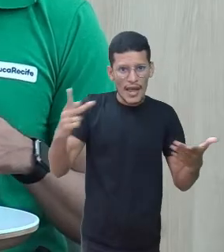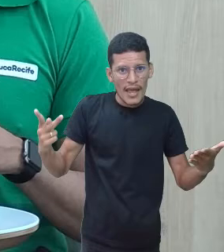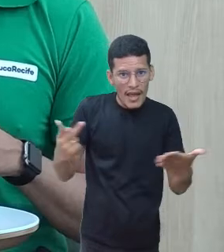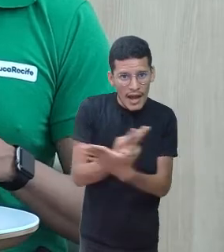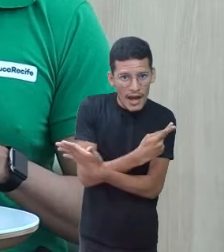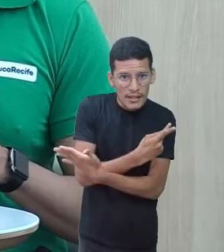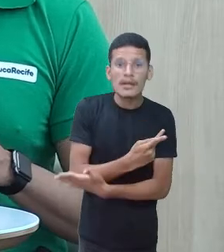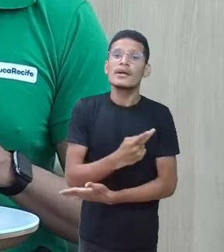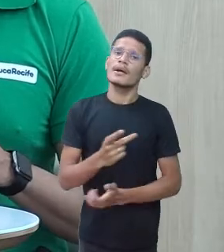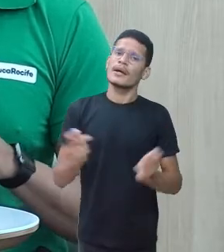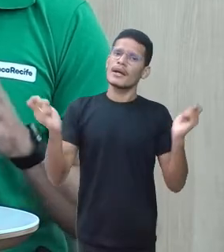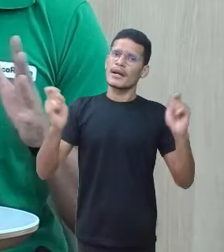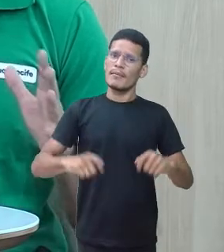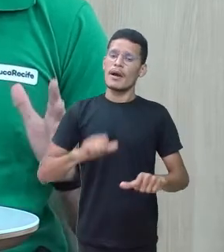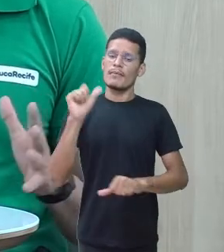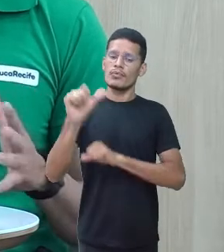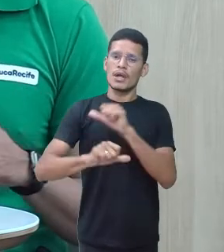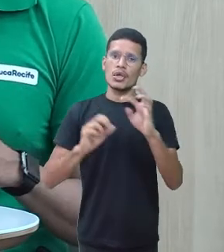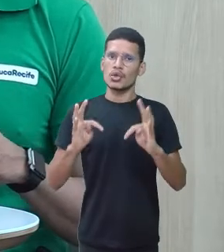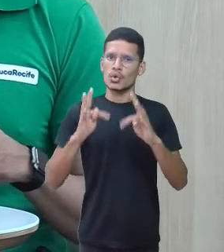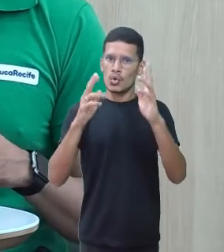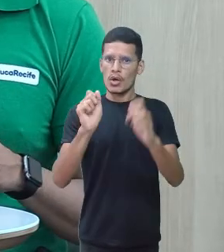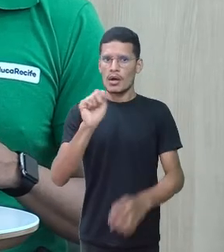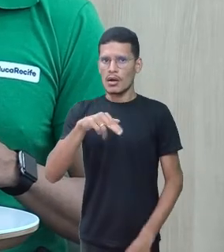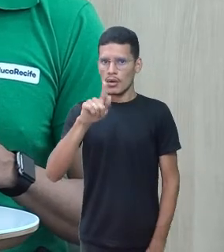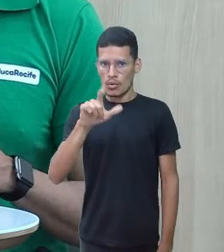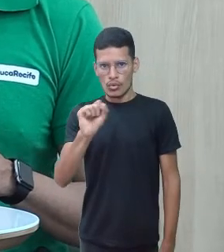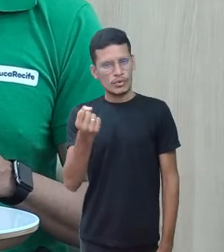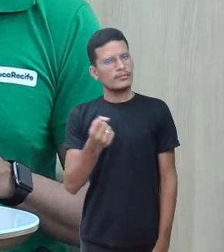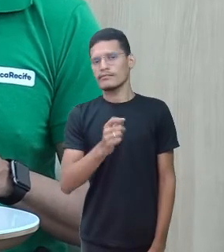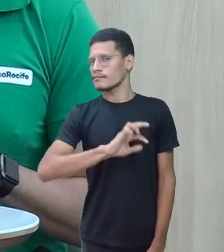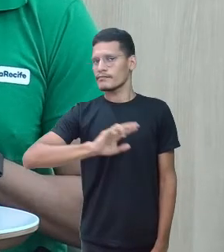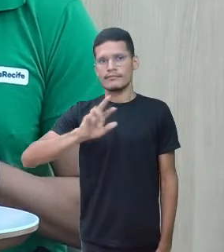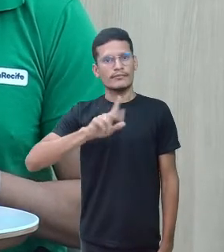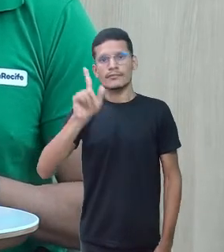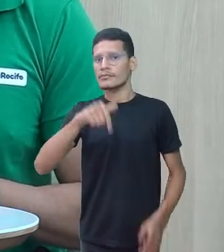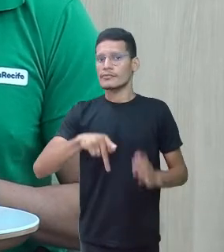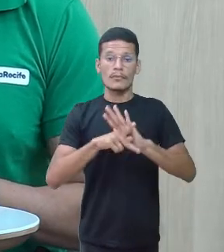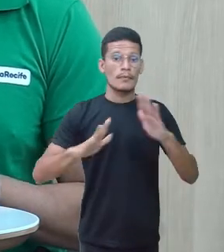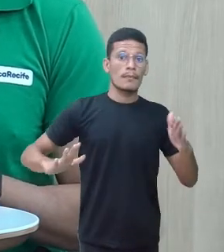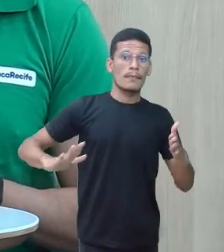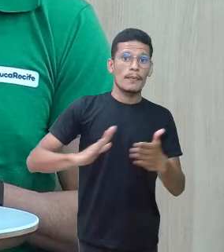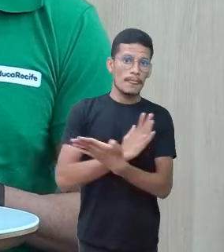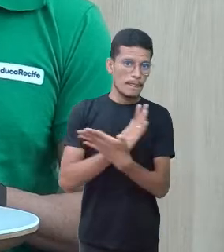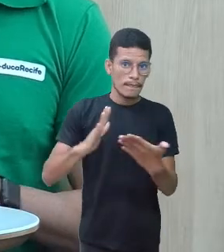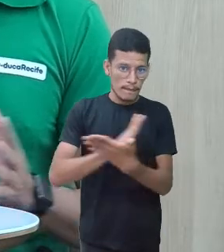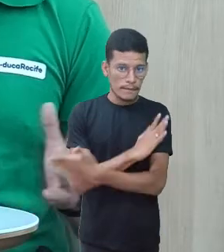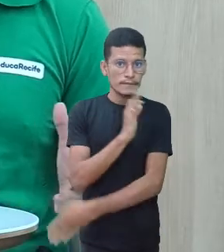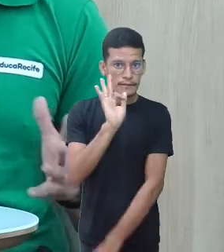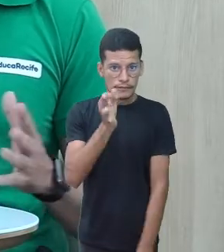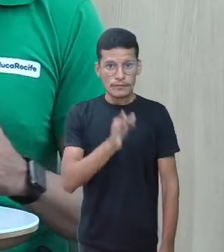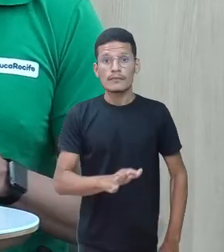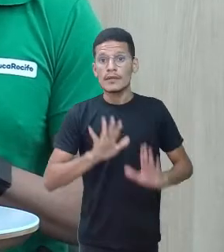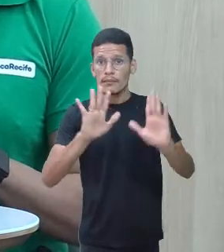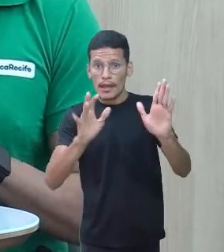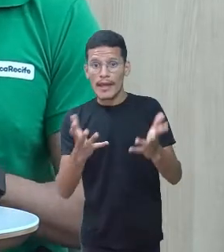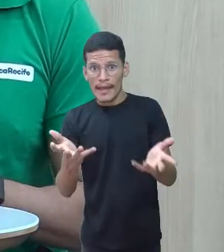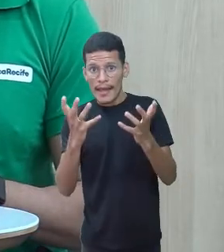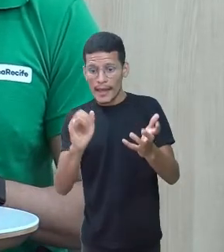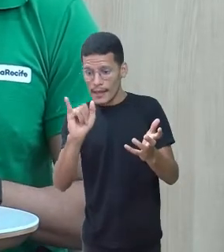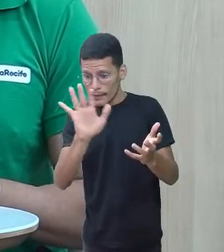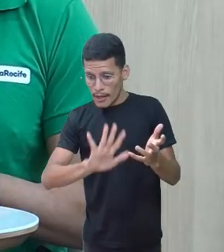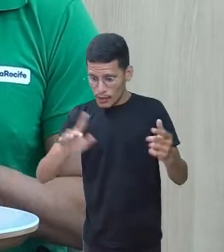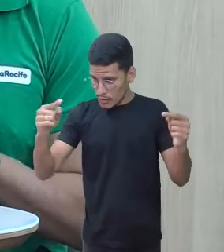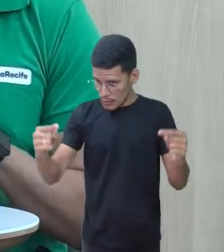errada, isso vai mudar todos os ângulos. Não, só vai mudar alguns. Então lembre-se, para ser imagem